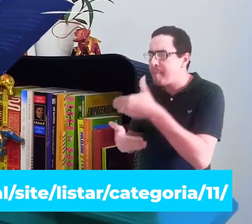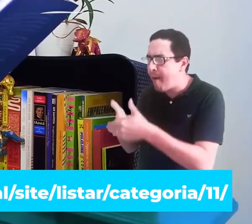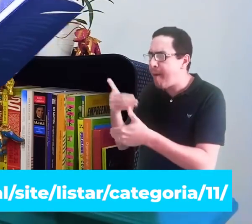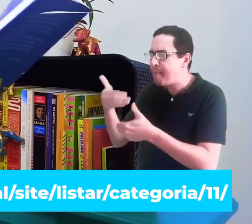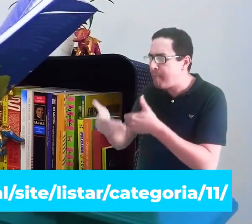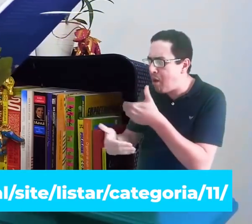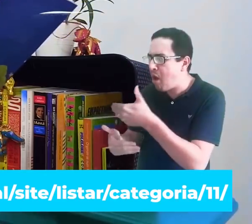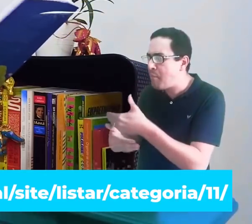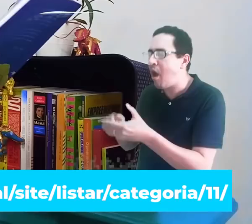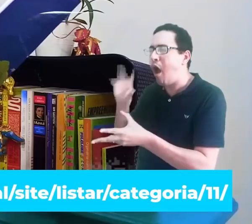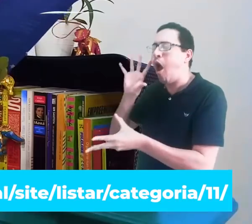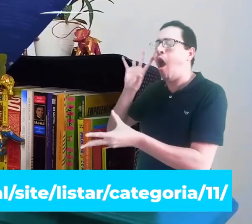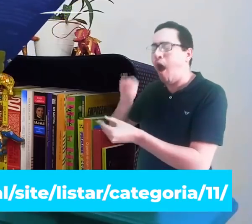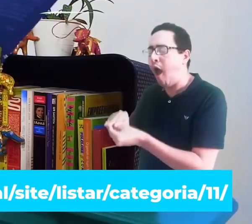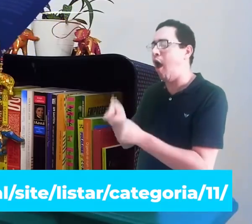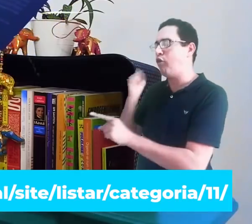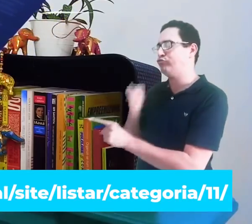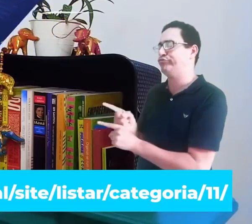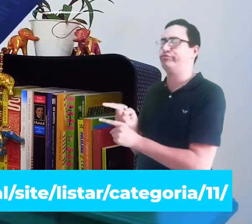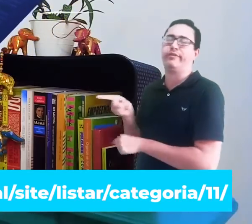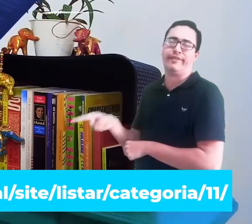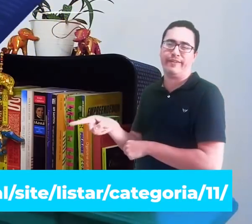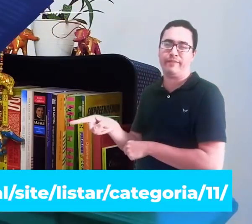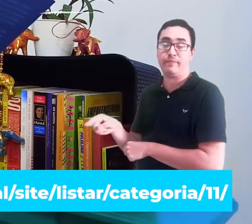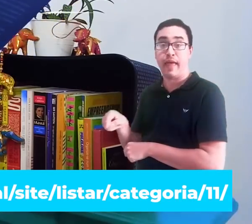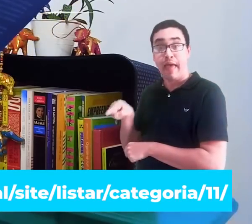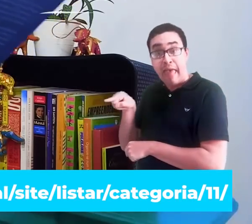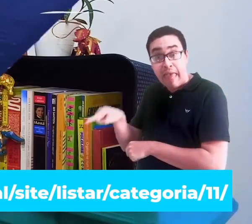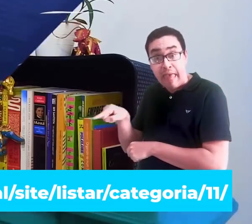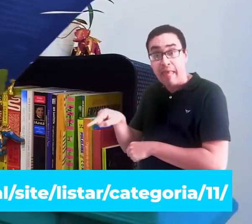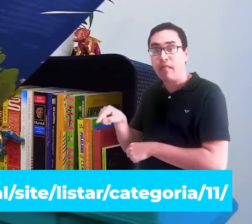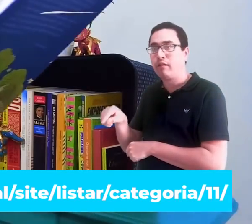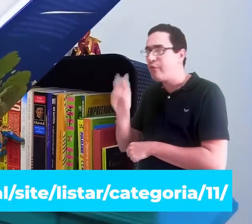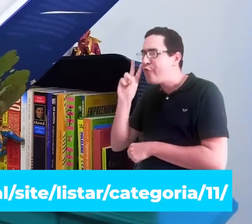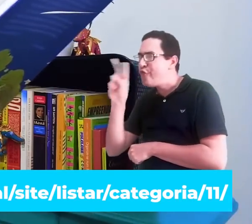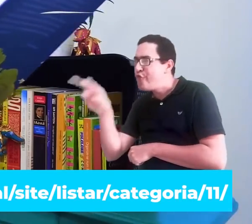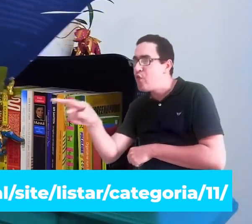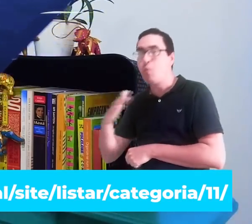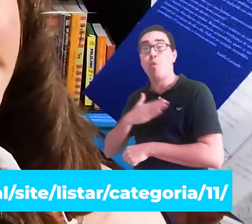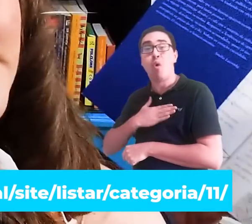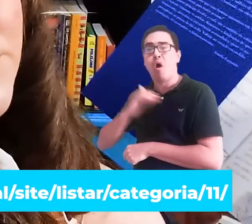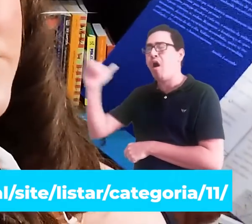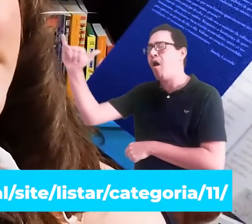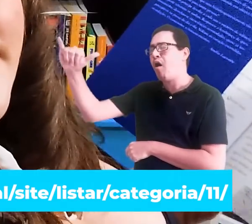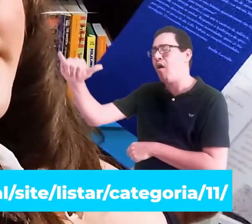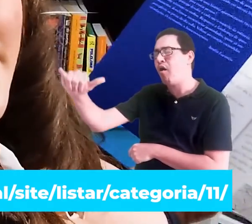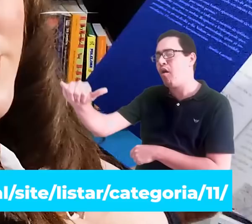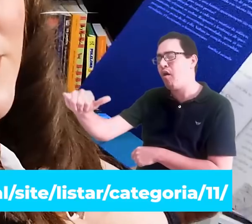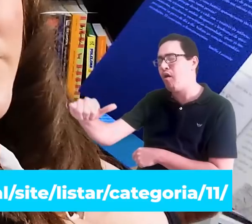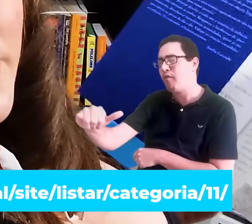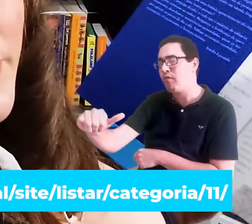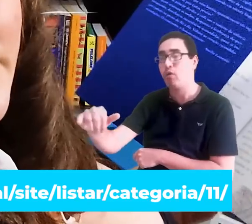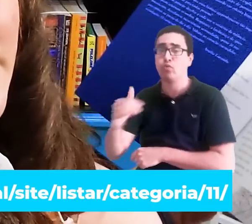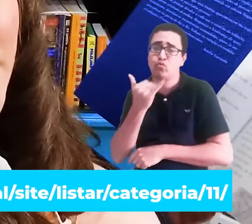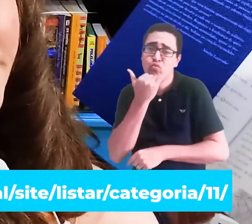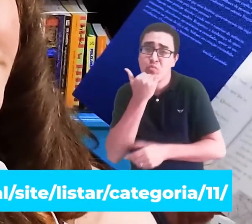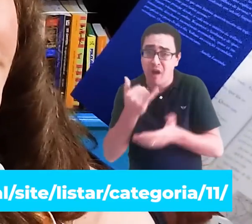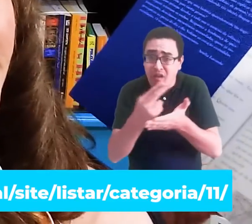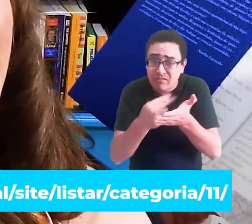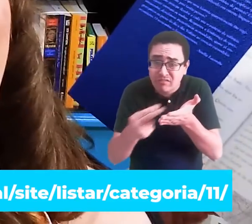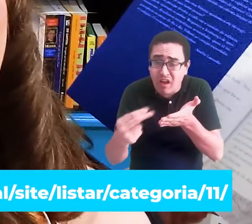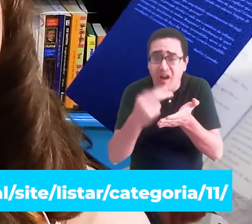revelaram tudo. Assim, quando ele percebeu pela primeira vez meu avião, não vou desenhar um avião